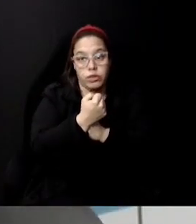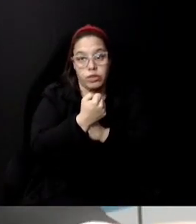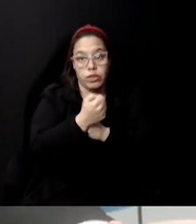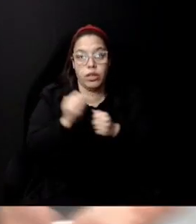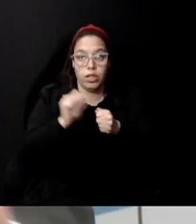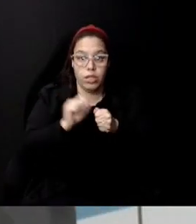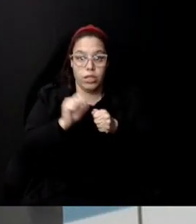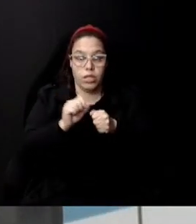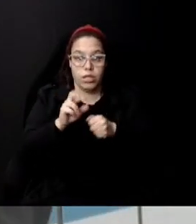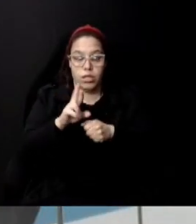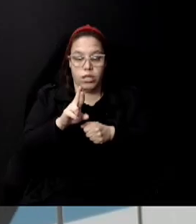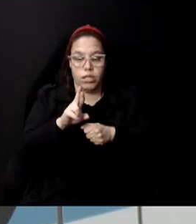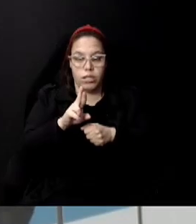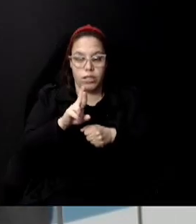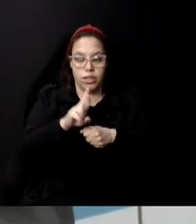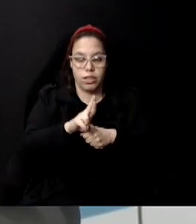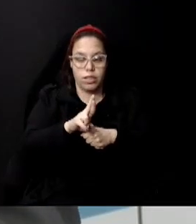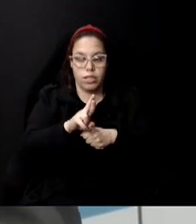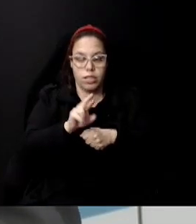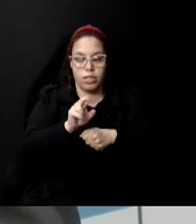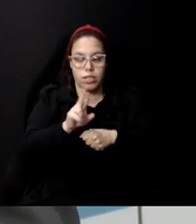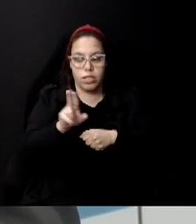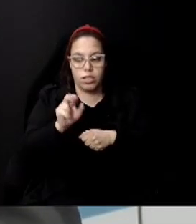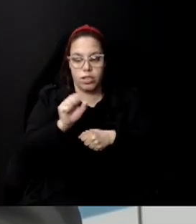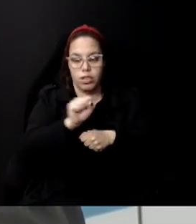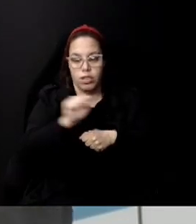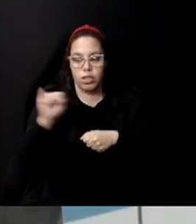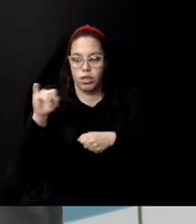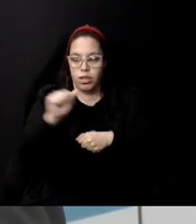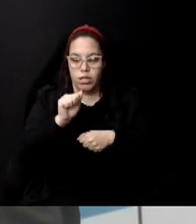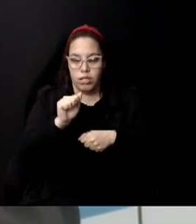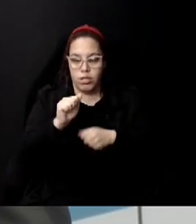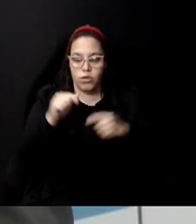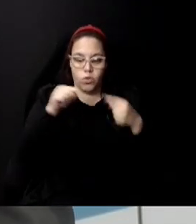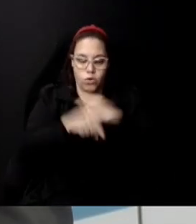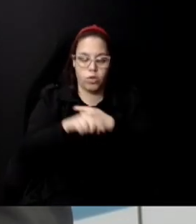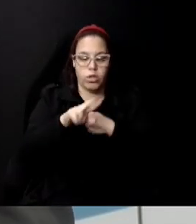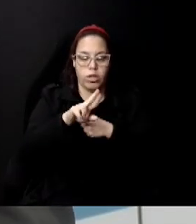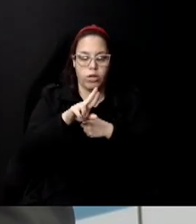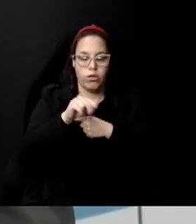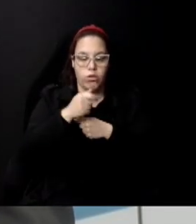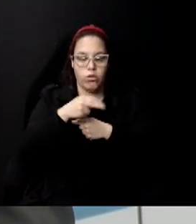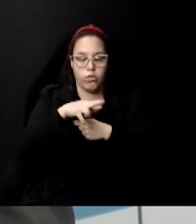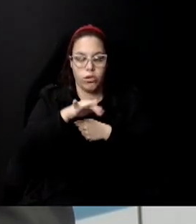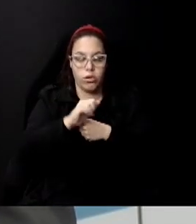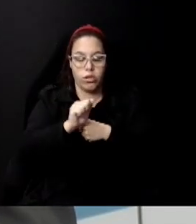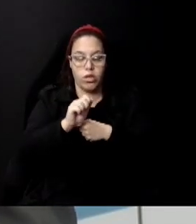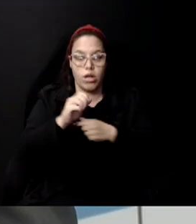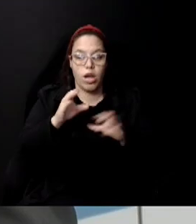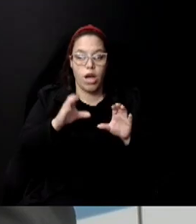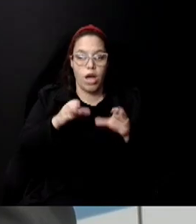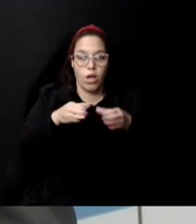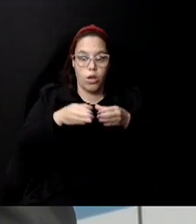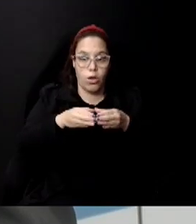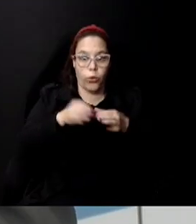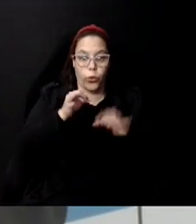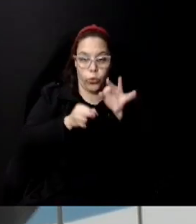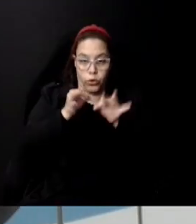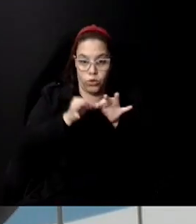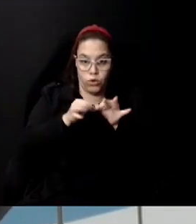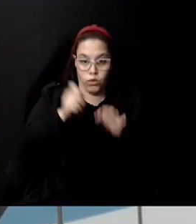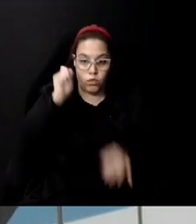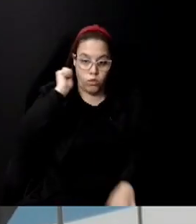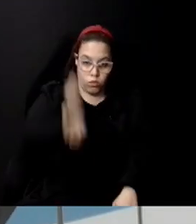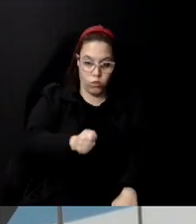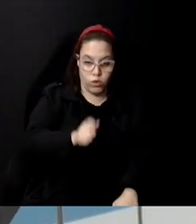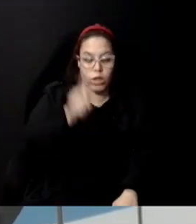contra a Ucrânia, porque, afinal de contas, a Corte Internacional de Justiça já decidiu que esse ataque é violador do direito internacional.